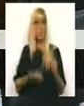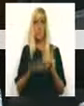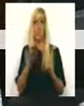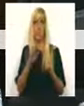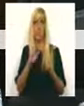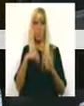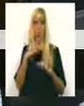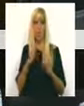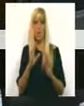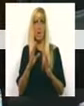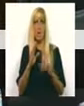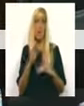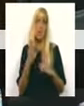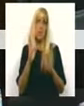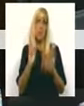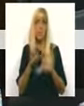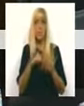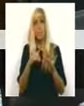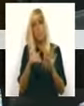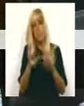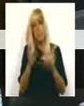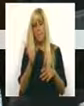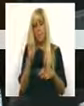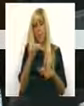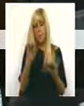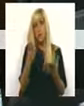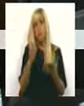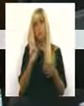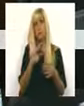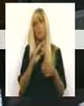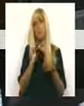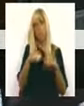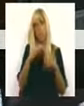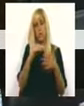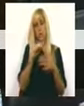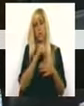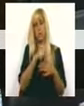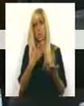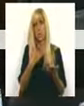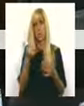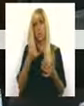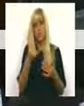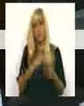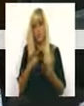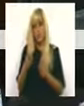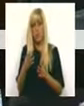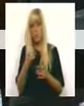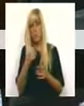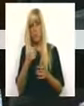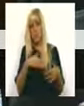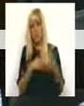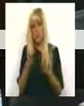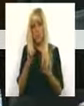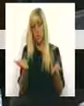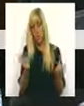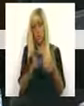deste projeto PIN e que fazem parte do contrato de concessão. E eu perguntava ao Sr. Presidente, era a segunda parte da minha pergunta, no âmbito da estratégia que aqui